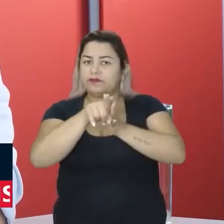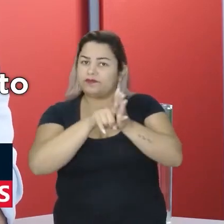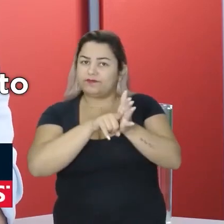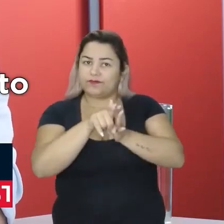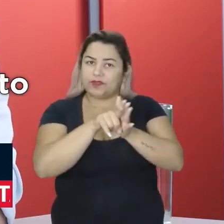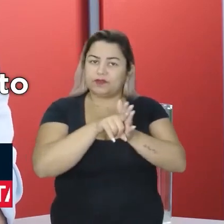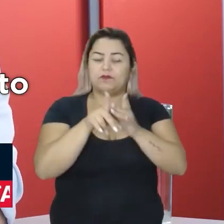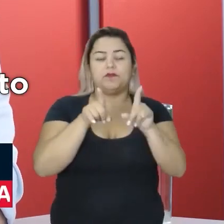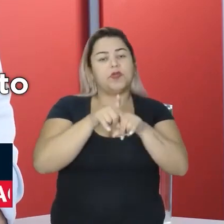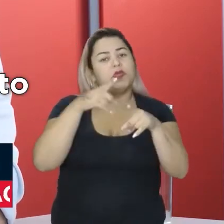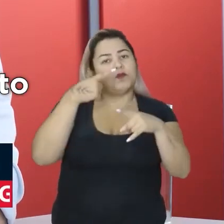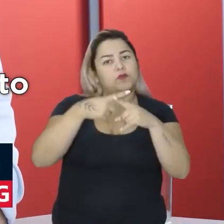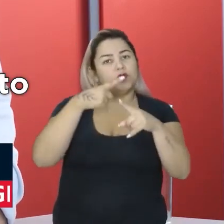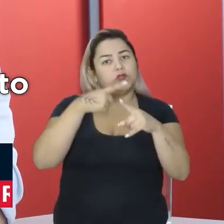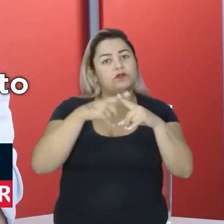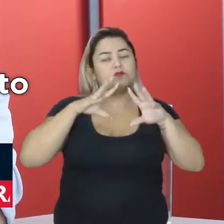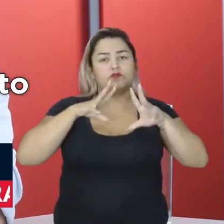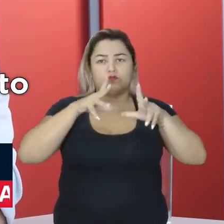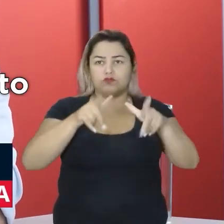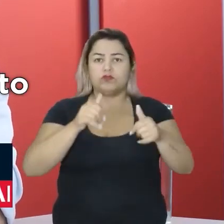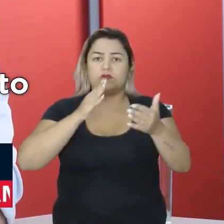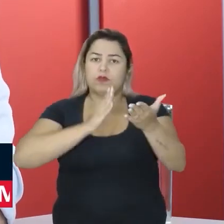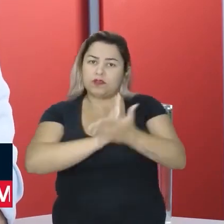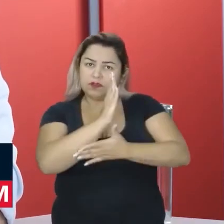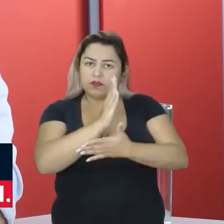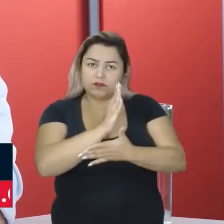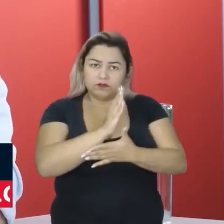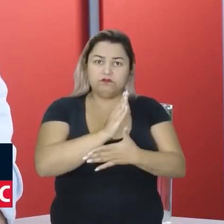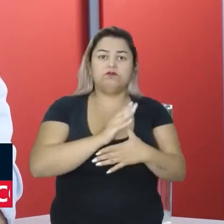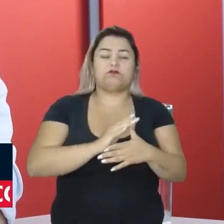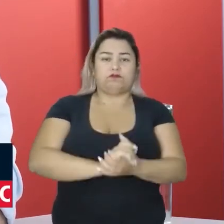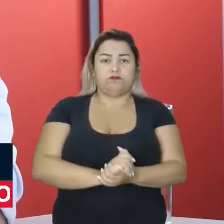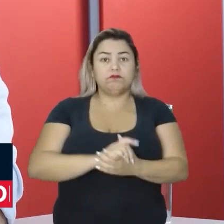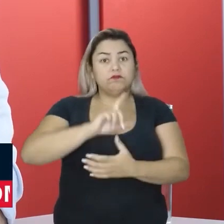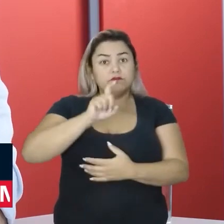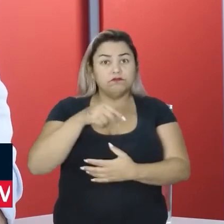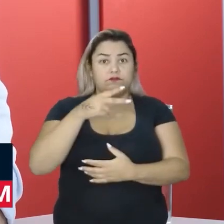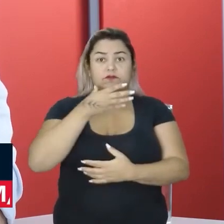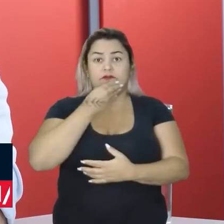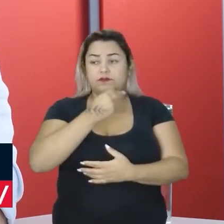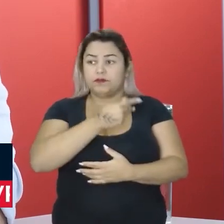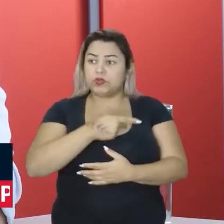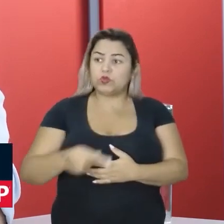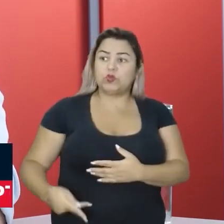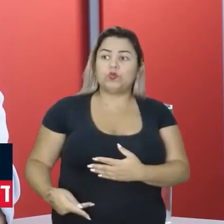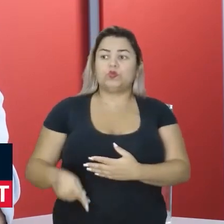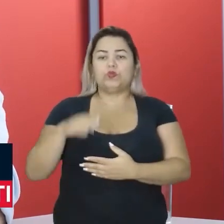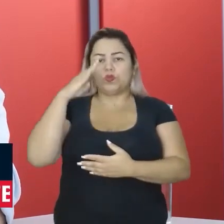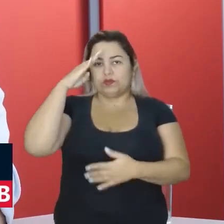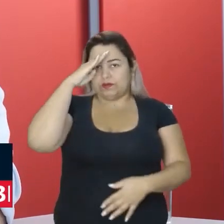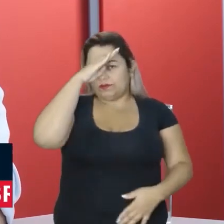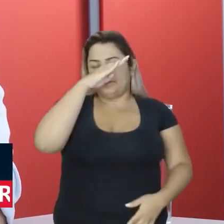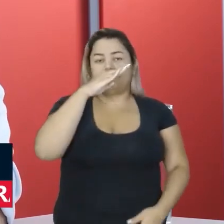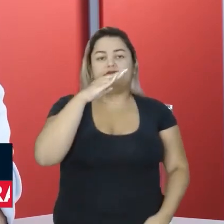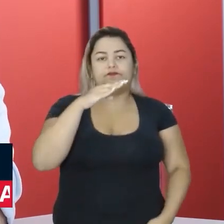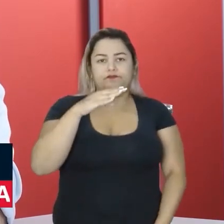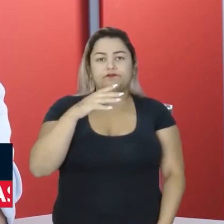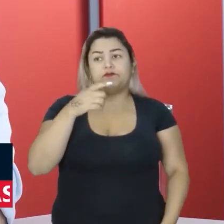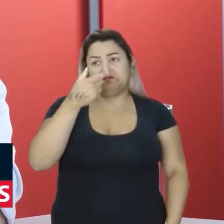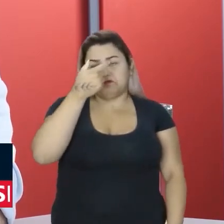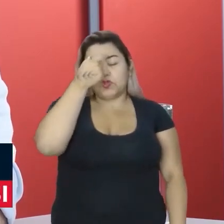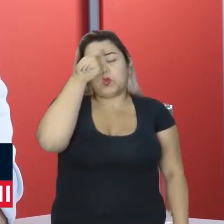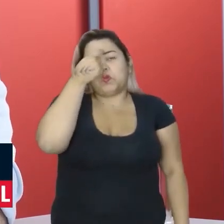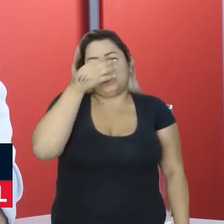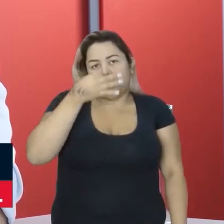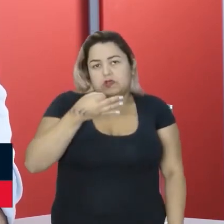porque todos eles tinham acesso direto ao ex-presidente é bolsonaro e todo mundo em sã consciência